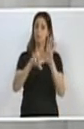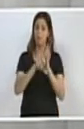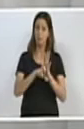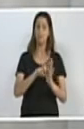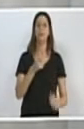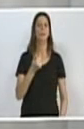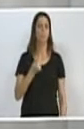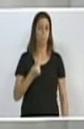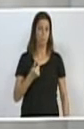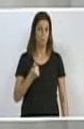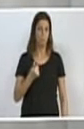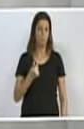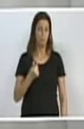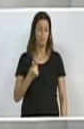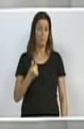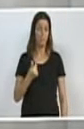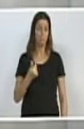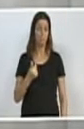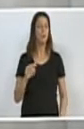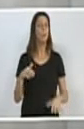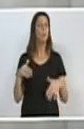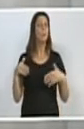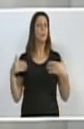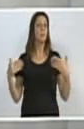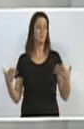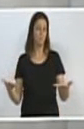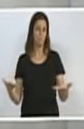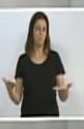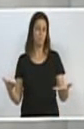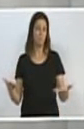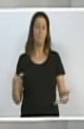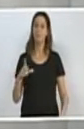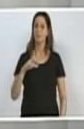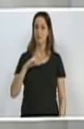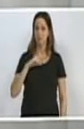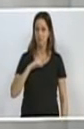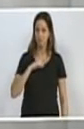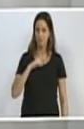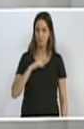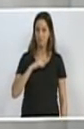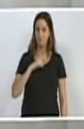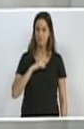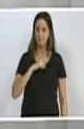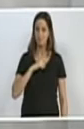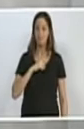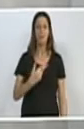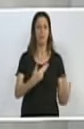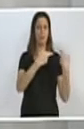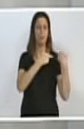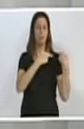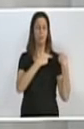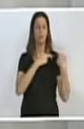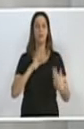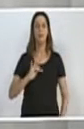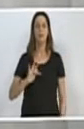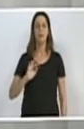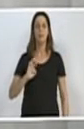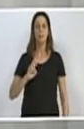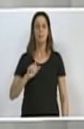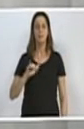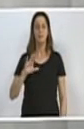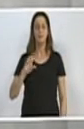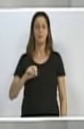número 12, quando tinha à frente Feliciano Nunes Pires,